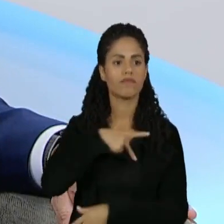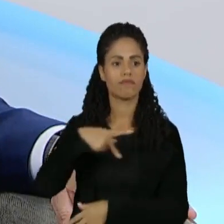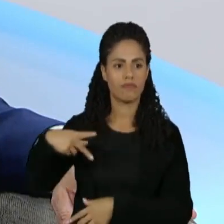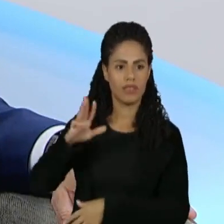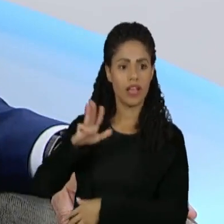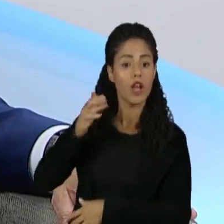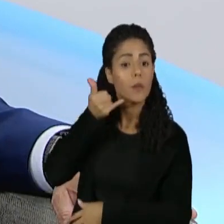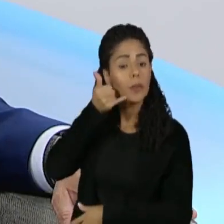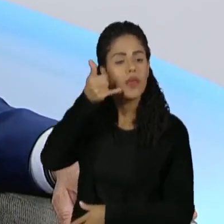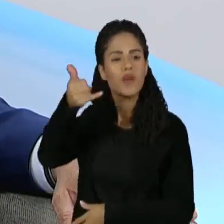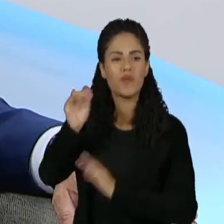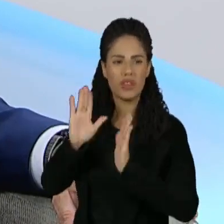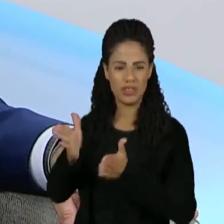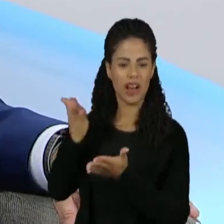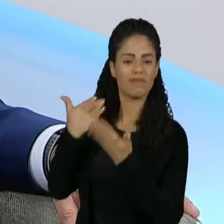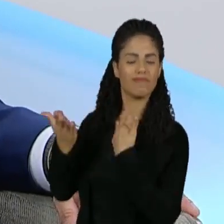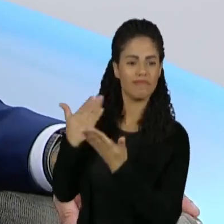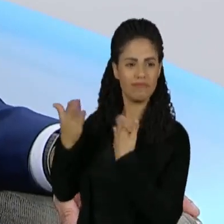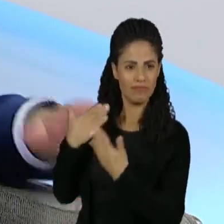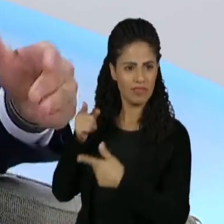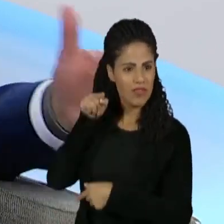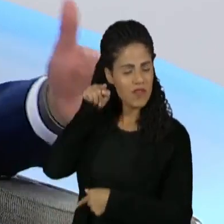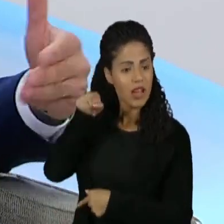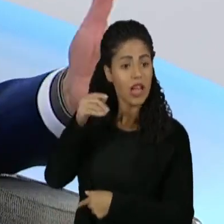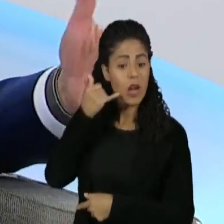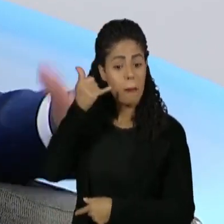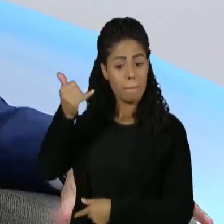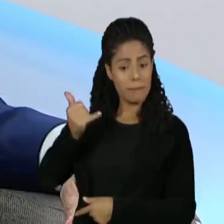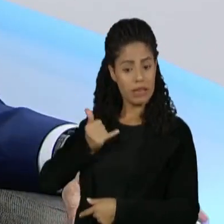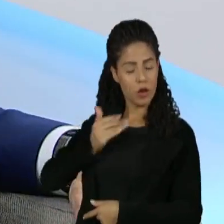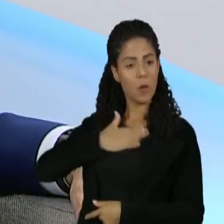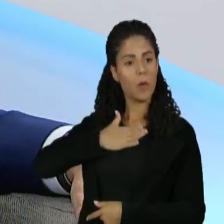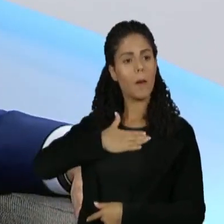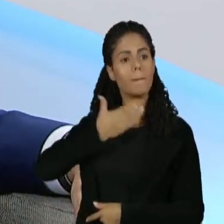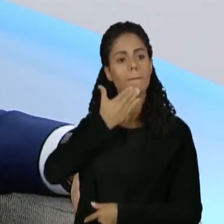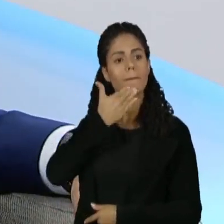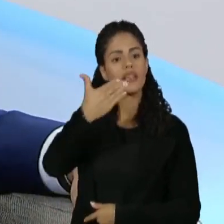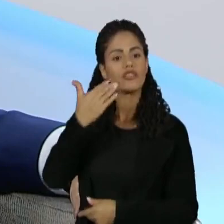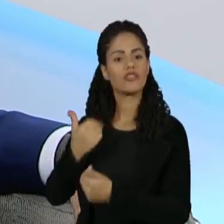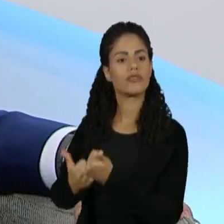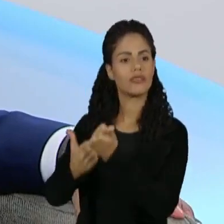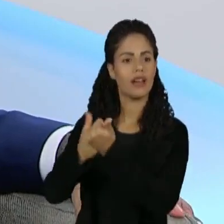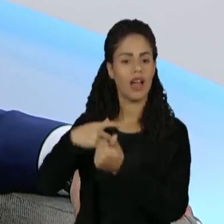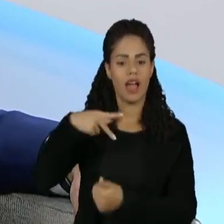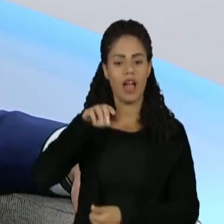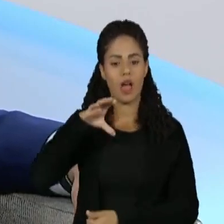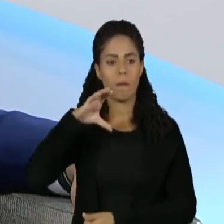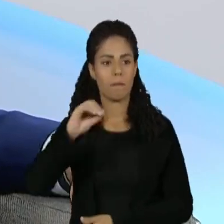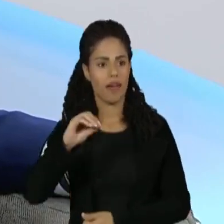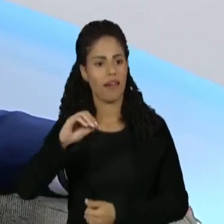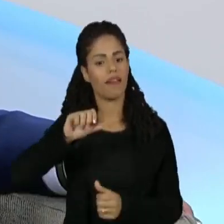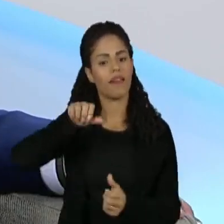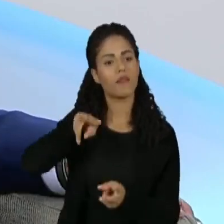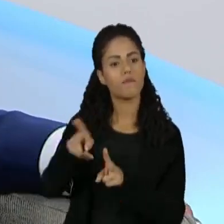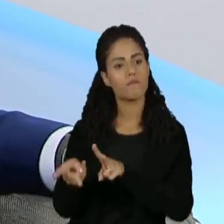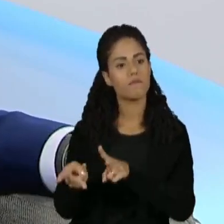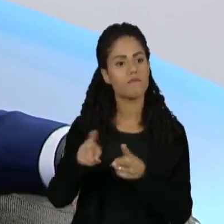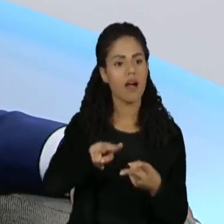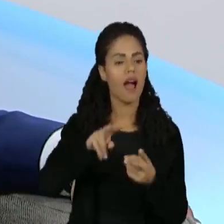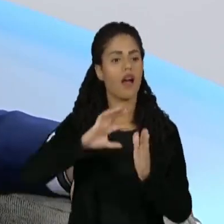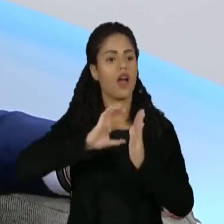transição por telefone, quando ele me ligou pedindo um apoio para a PEC da transição. Todo mundo viu que o Republicanos